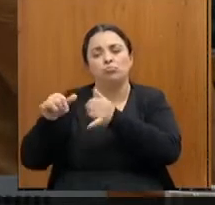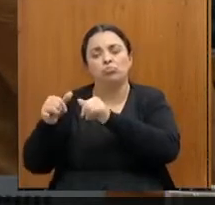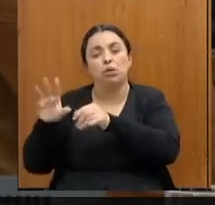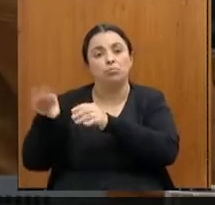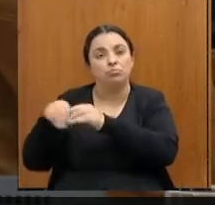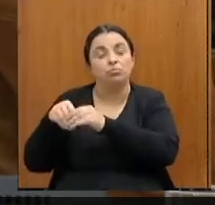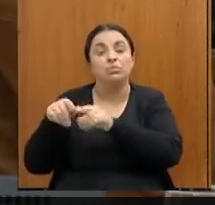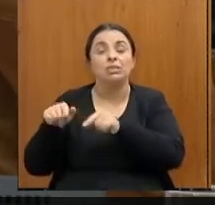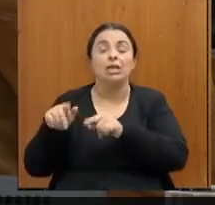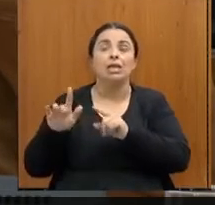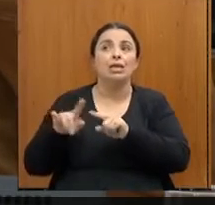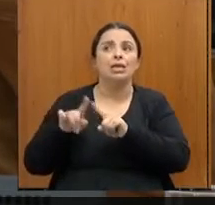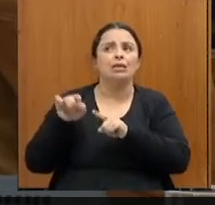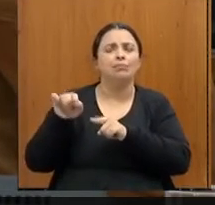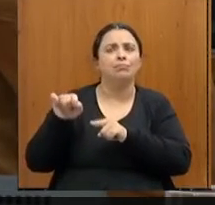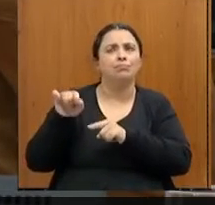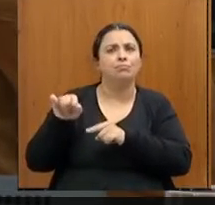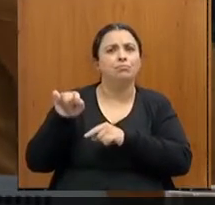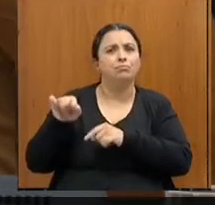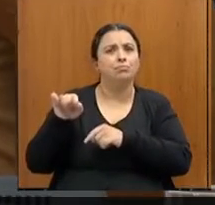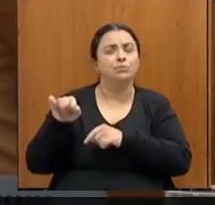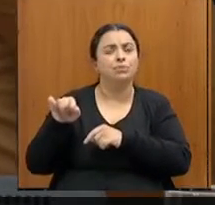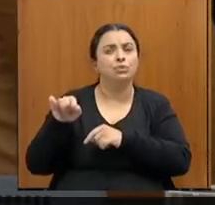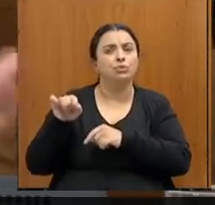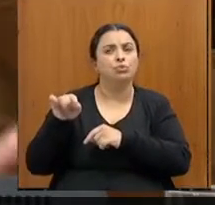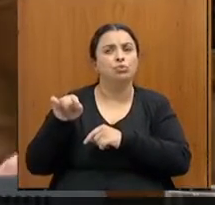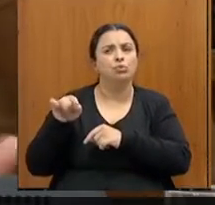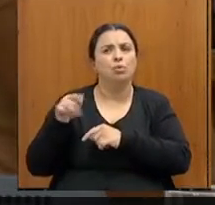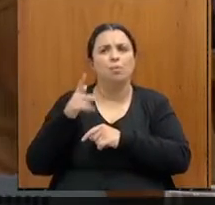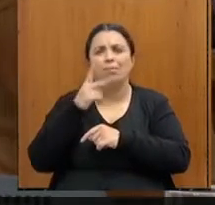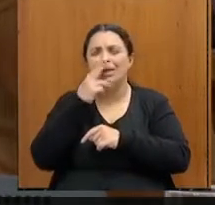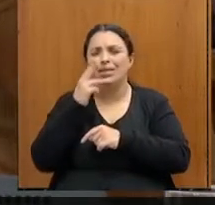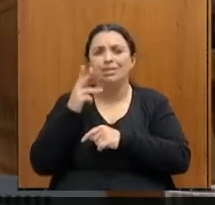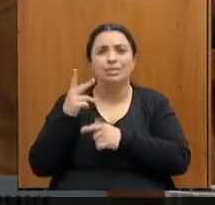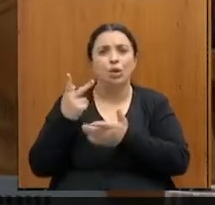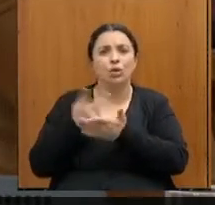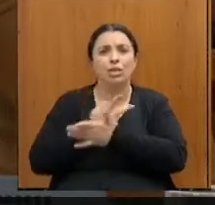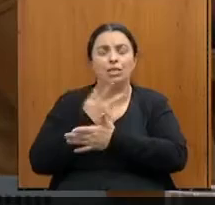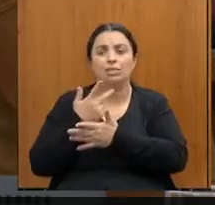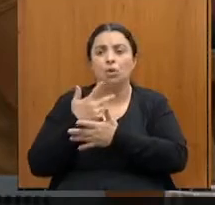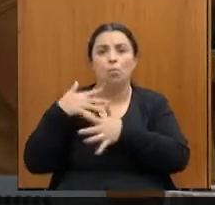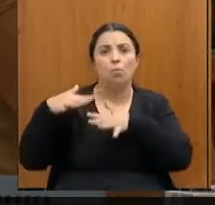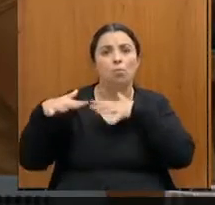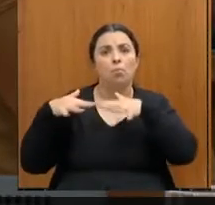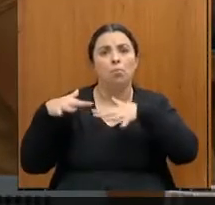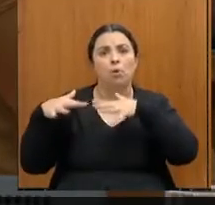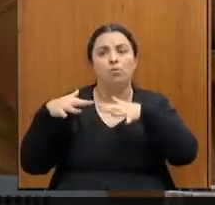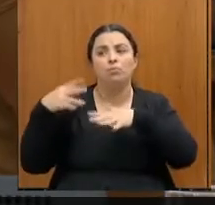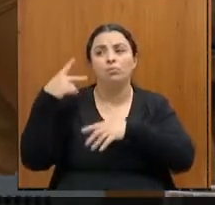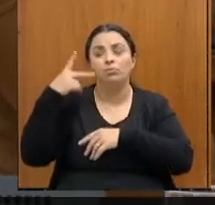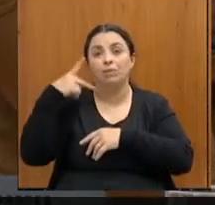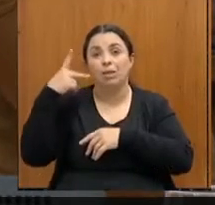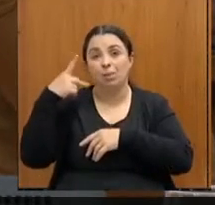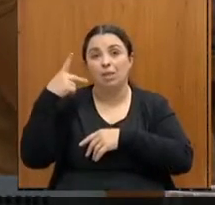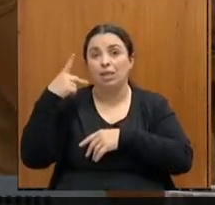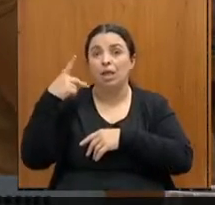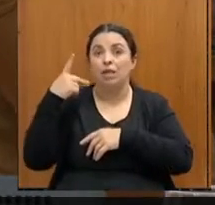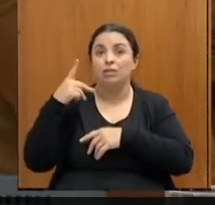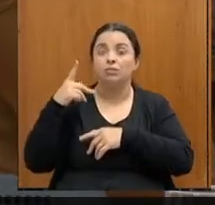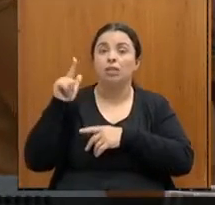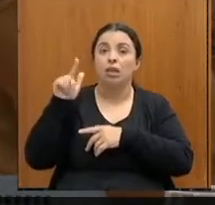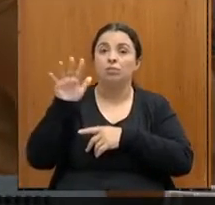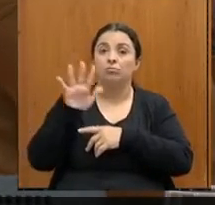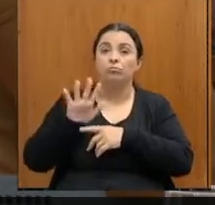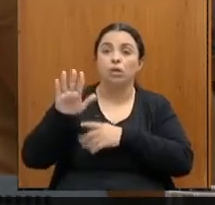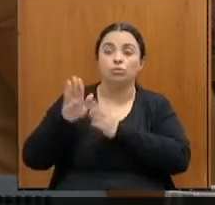isso gerou é uma grande mobilização dos parlamentares do Jequitinhonha